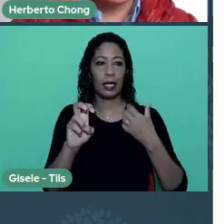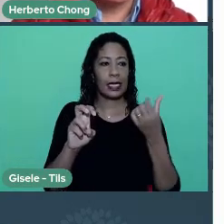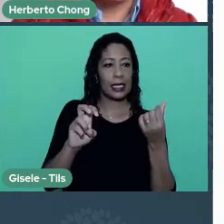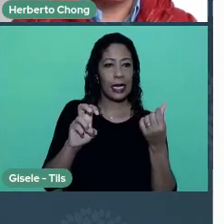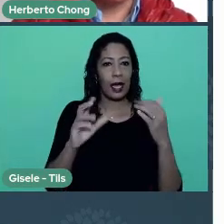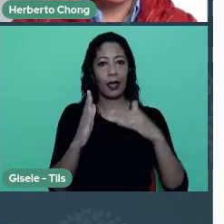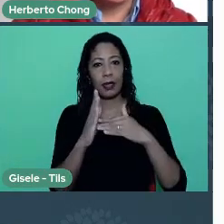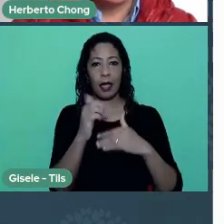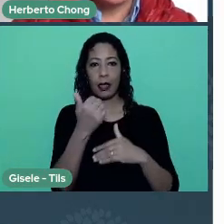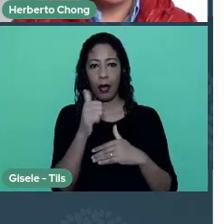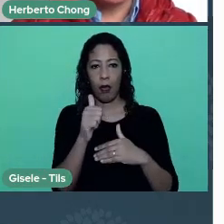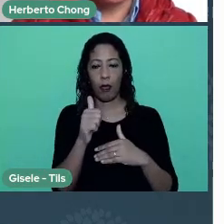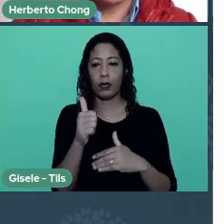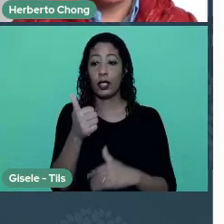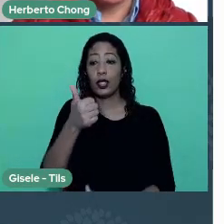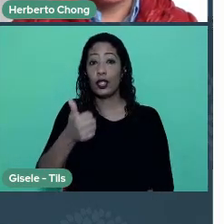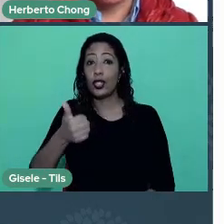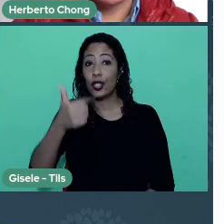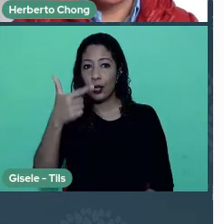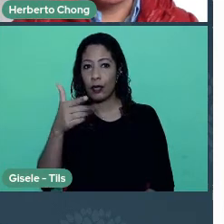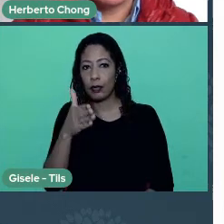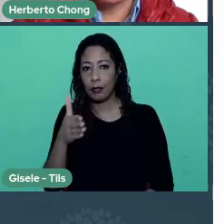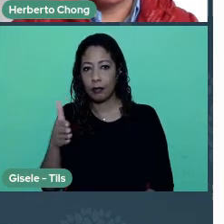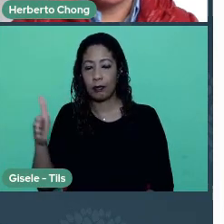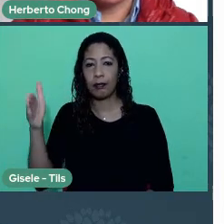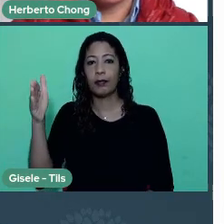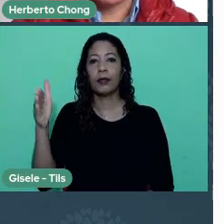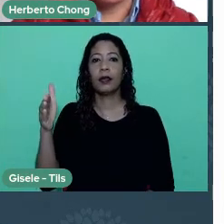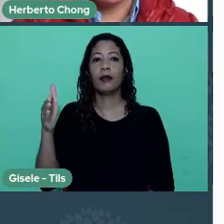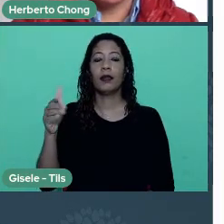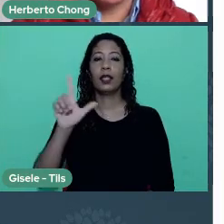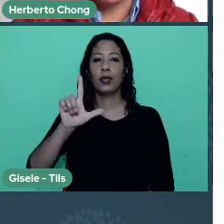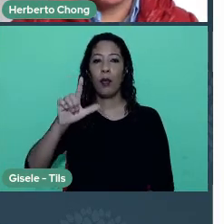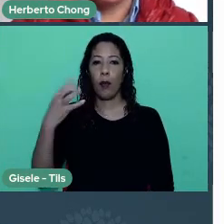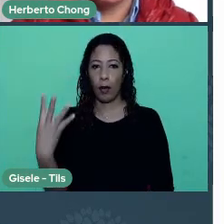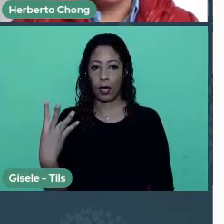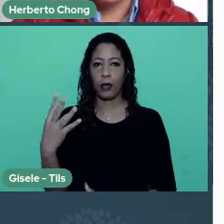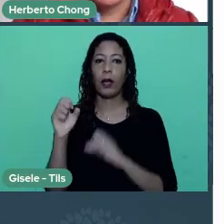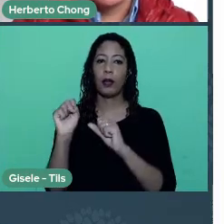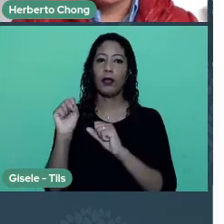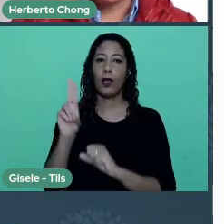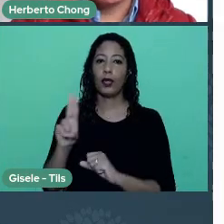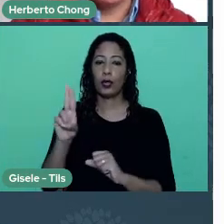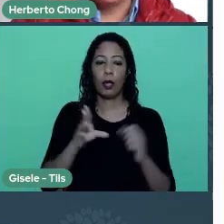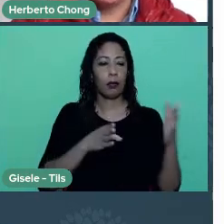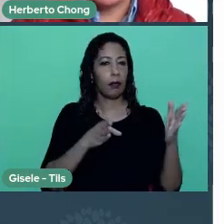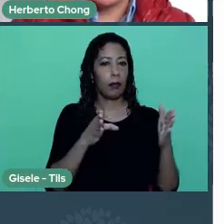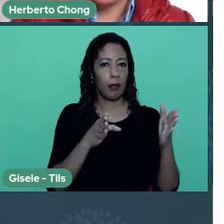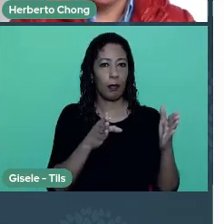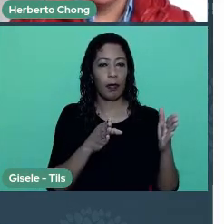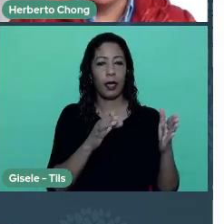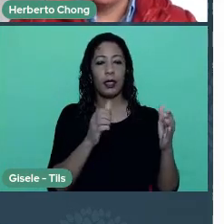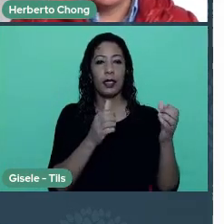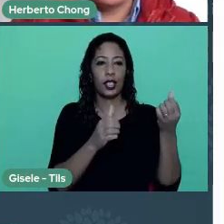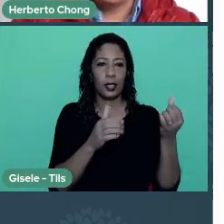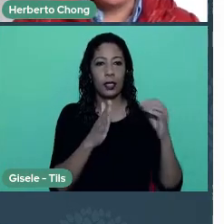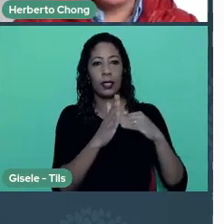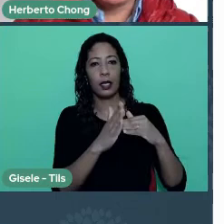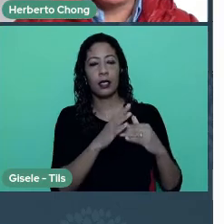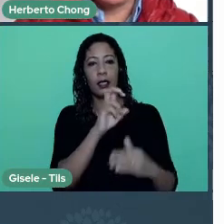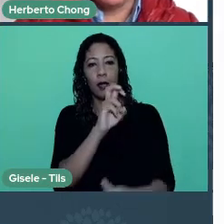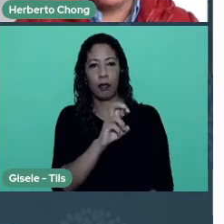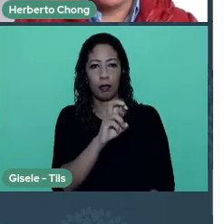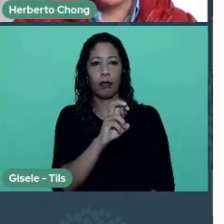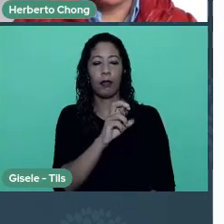de 12 anos, o anti-receptor de L4 pode ser usado, mas entre 6 e 11, só o anti-IgE e o